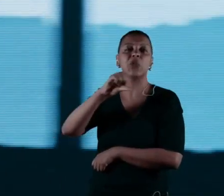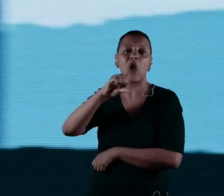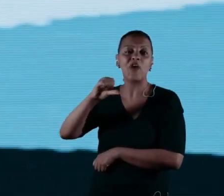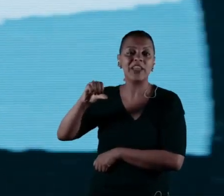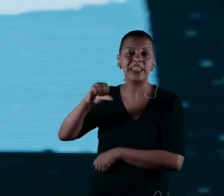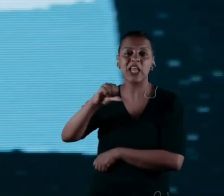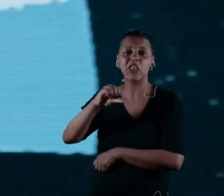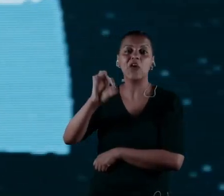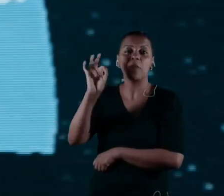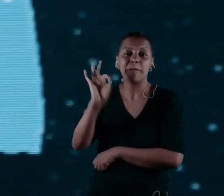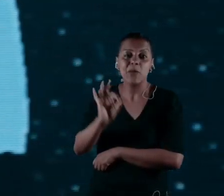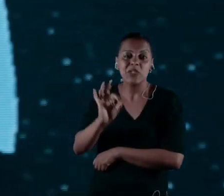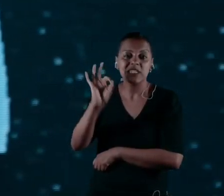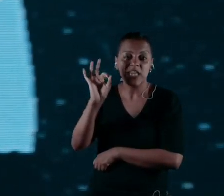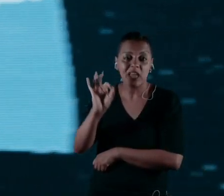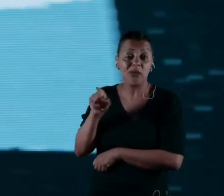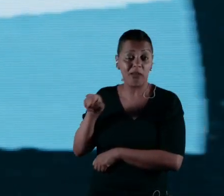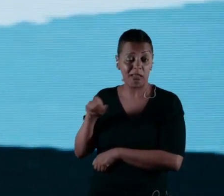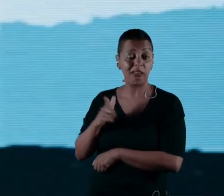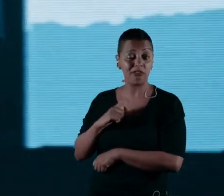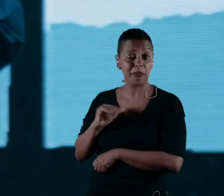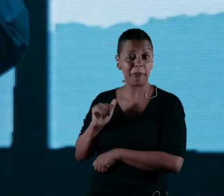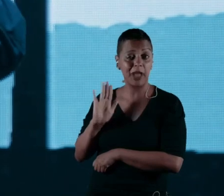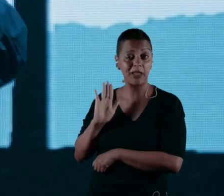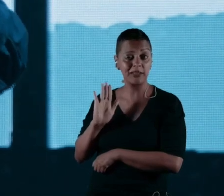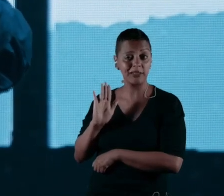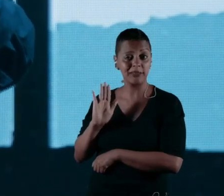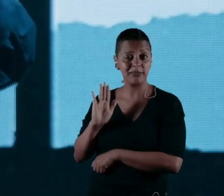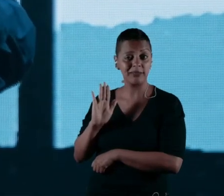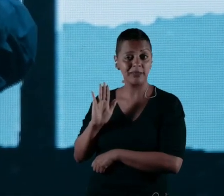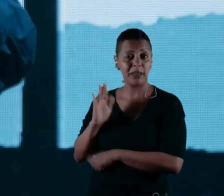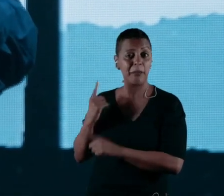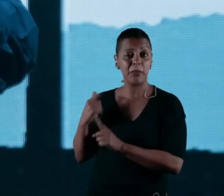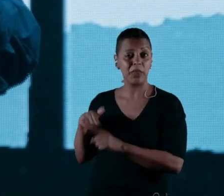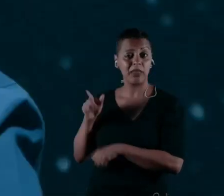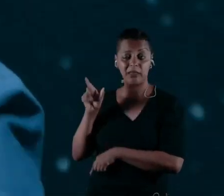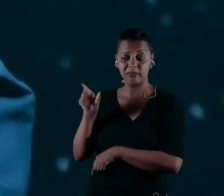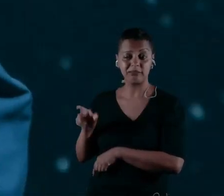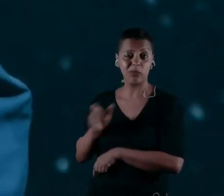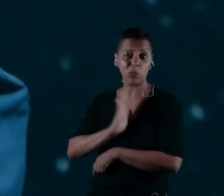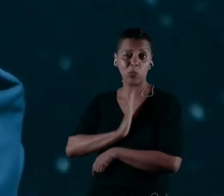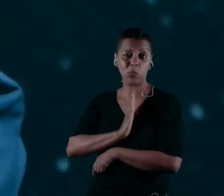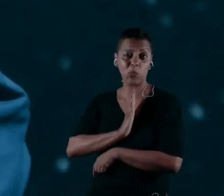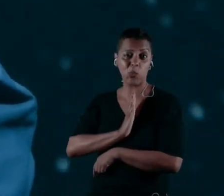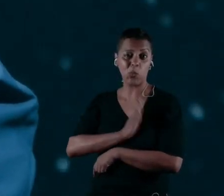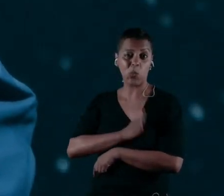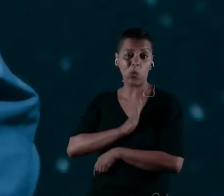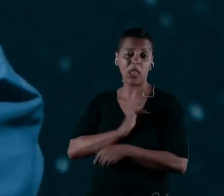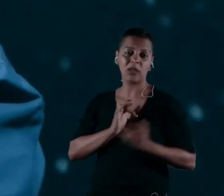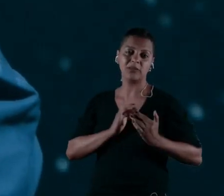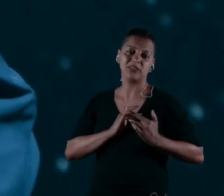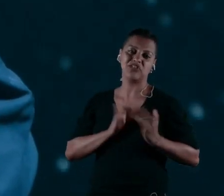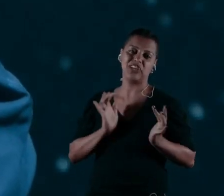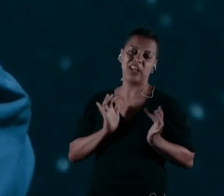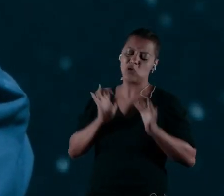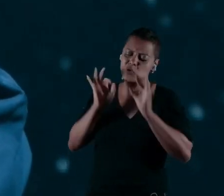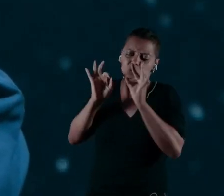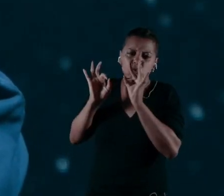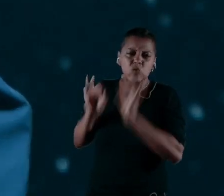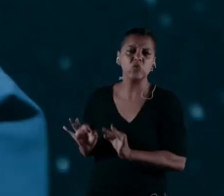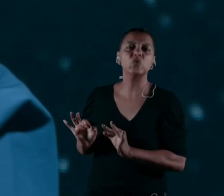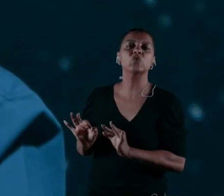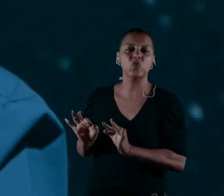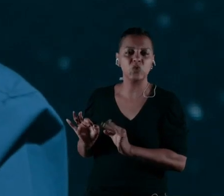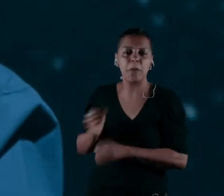99,999 dos mortais tem. Mas o seu coração era de um homem generoso, justo